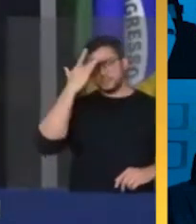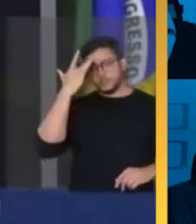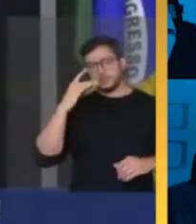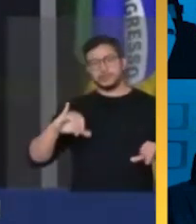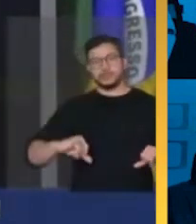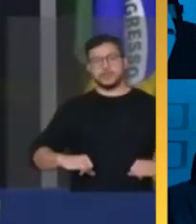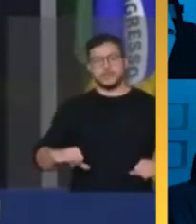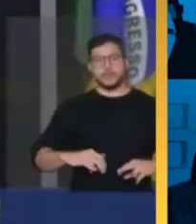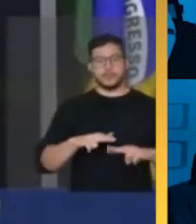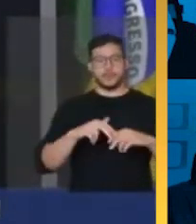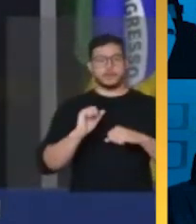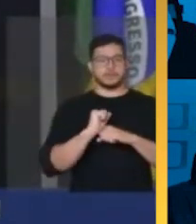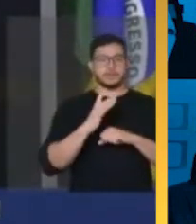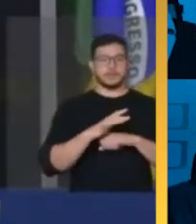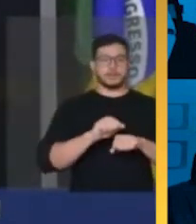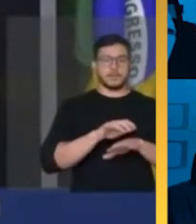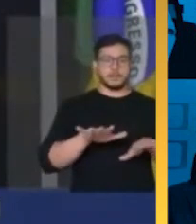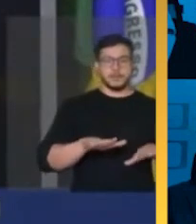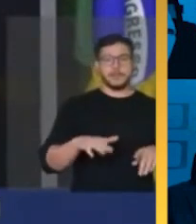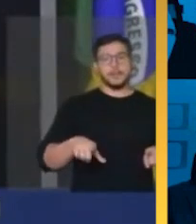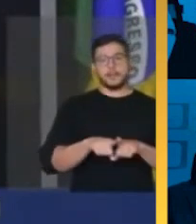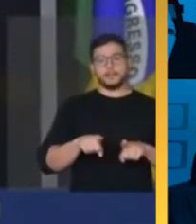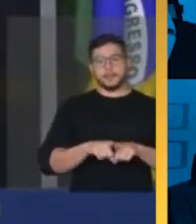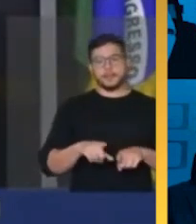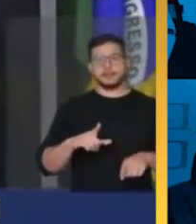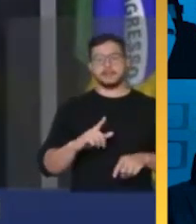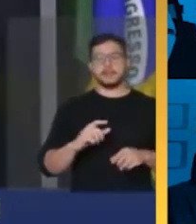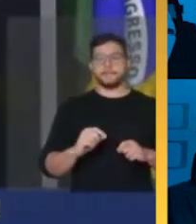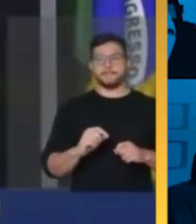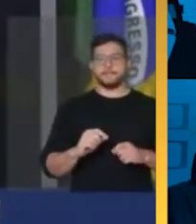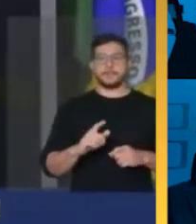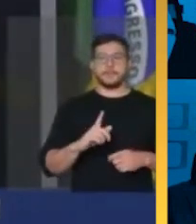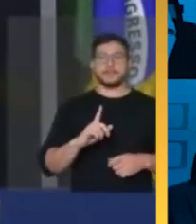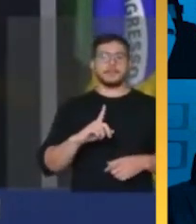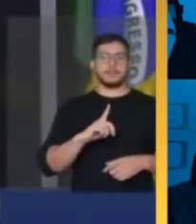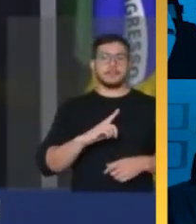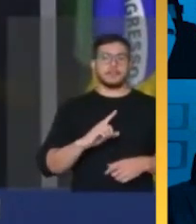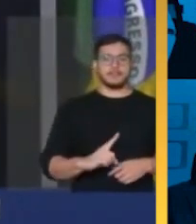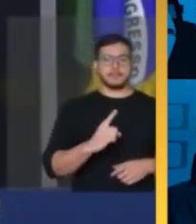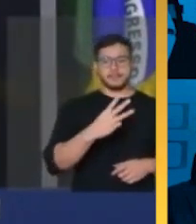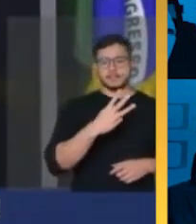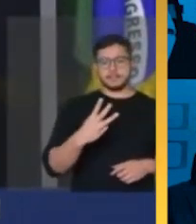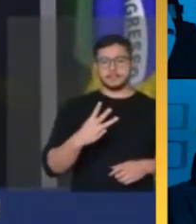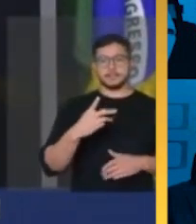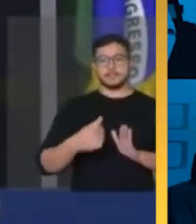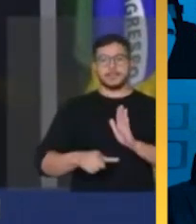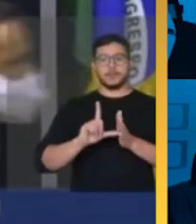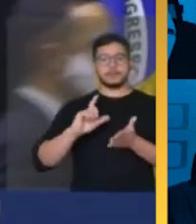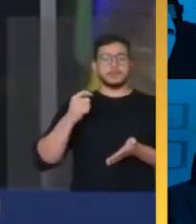prejudicadas na pandemia, pessoas que tiveram seu 13º salário antecipado e em dezembro e